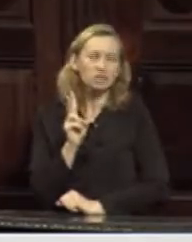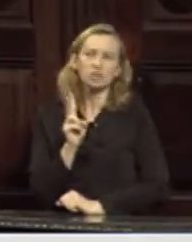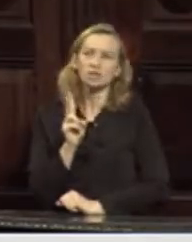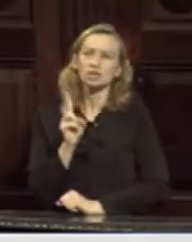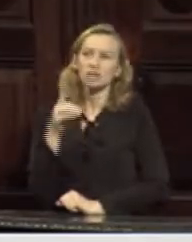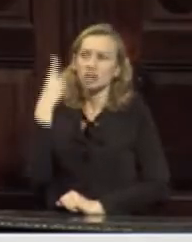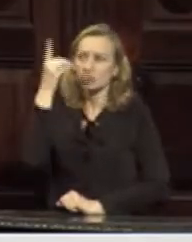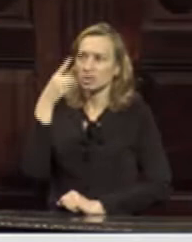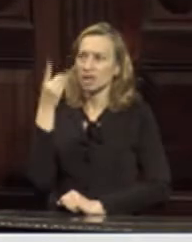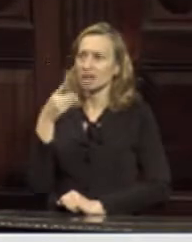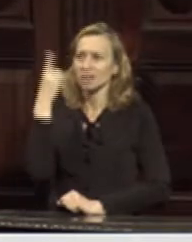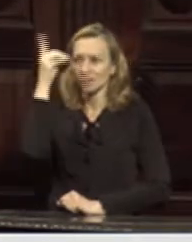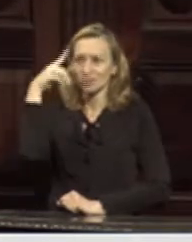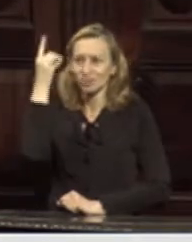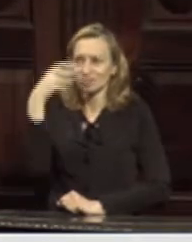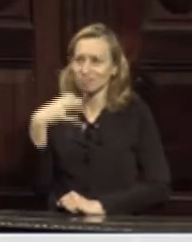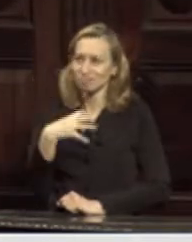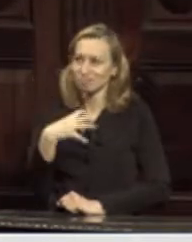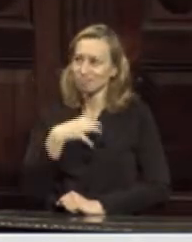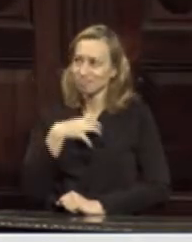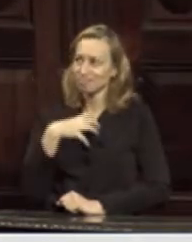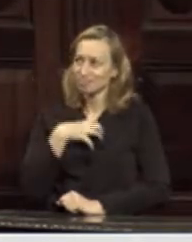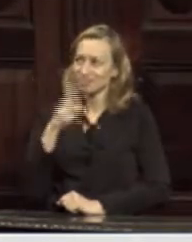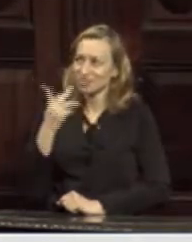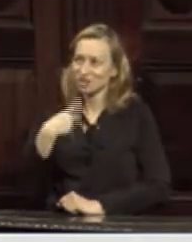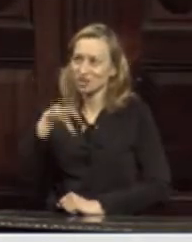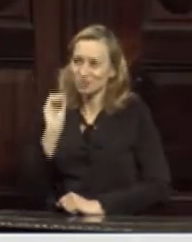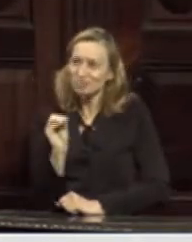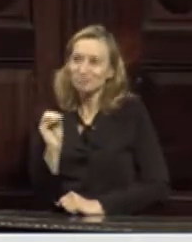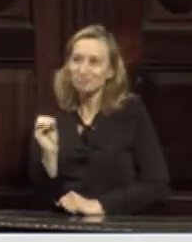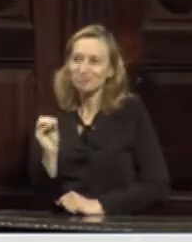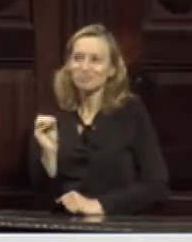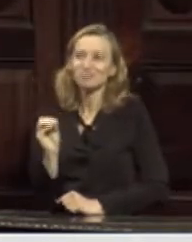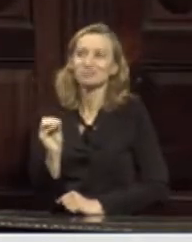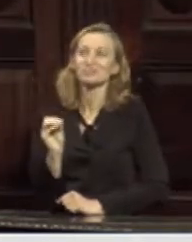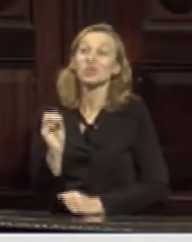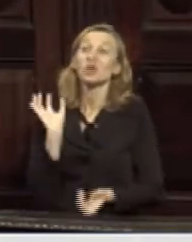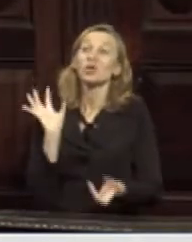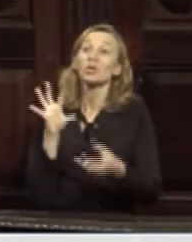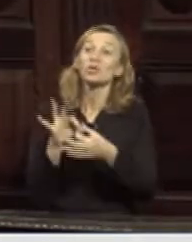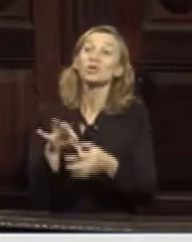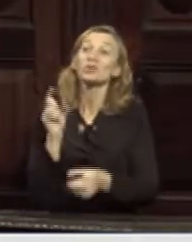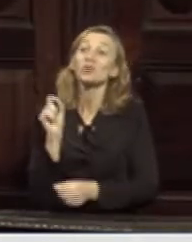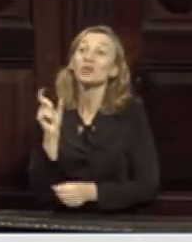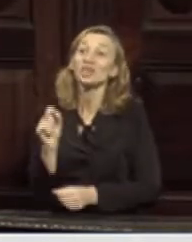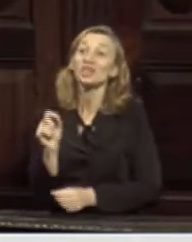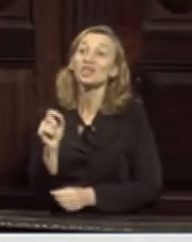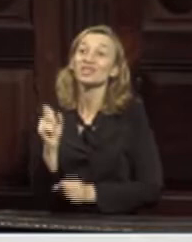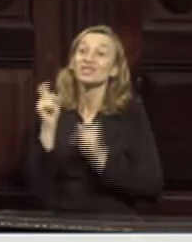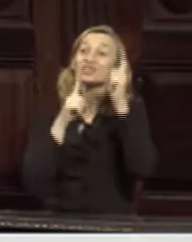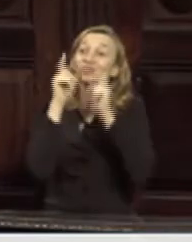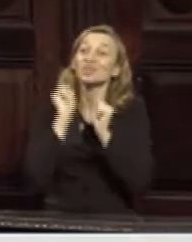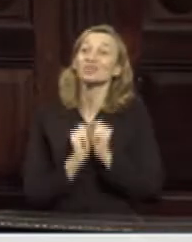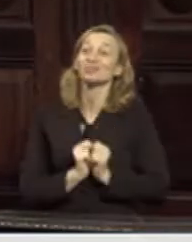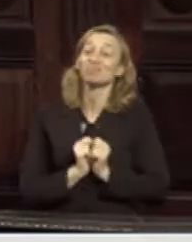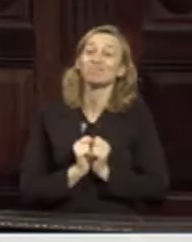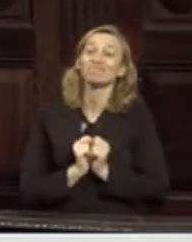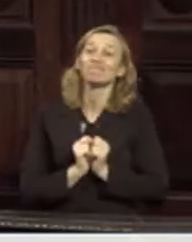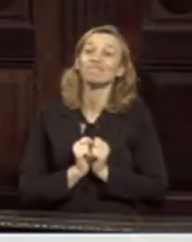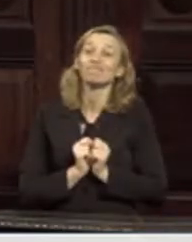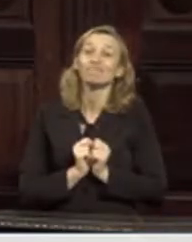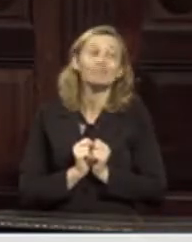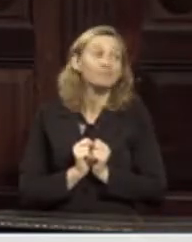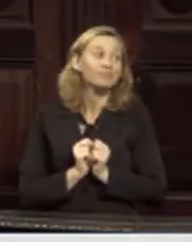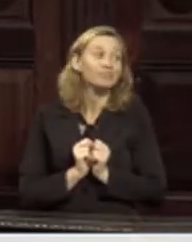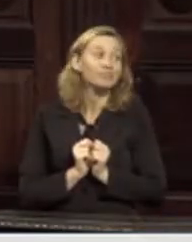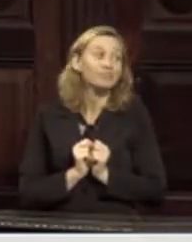Pinto, que num belo pronunciamento que fez, concluiu com a seguinte expressão, que pode agora